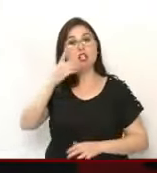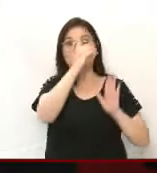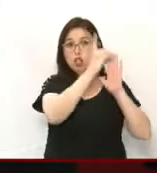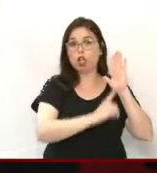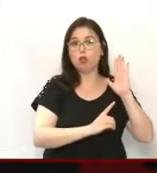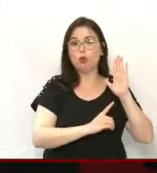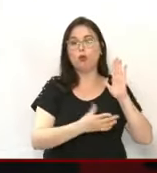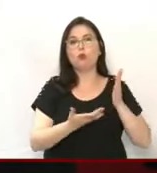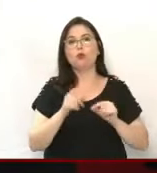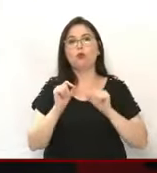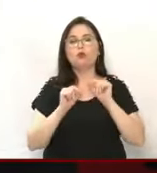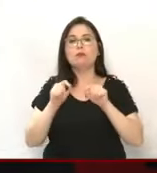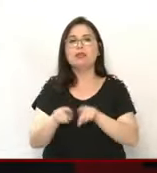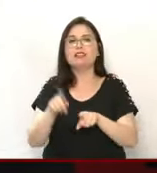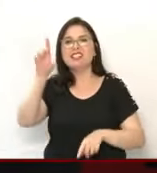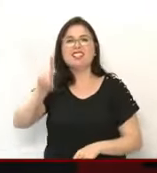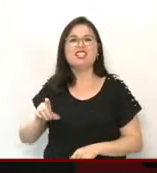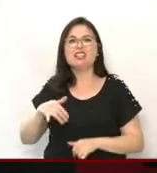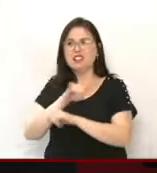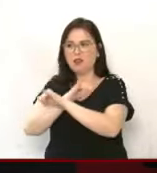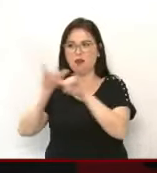e eu digo para os meus filhos,